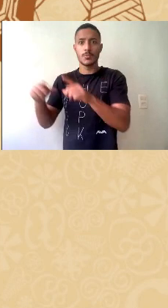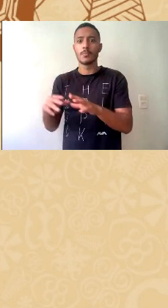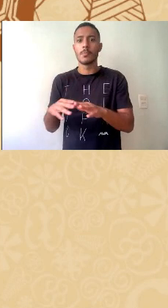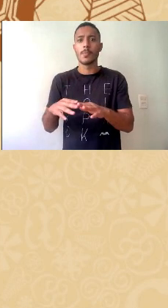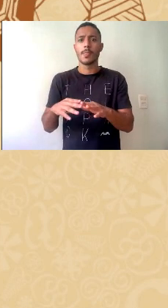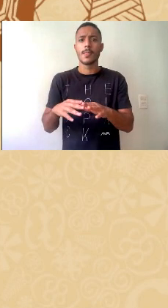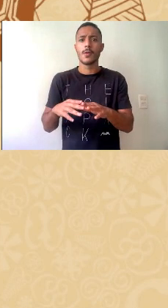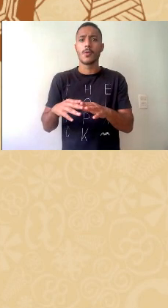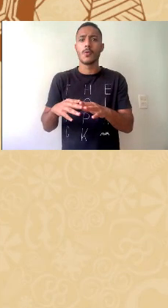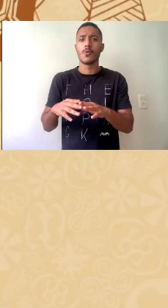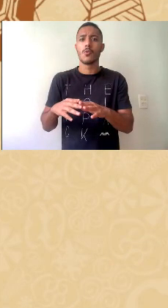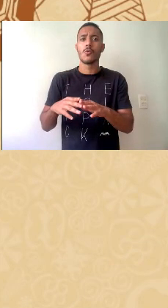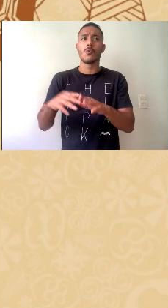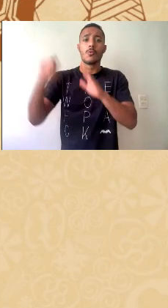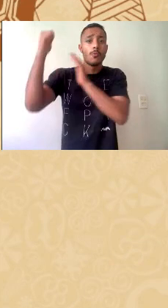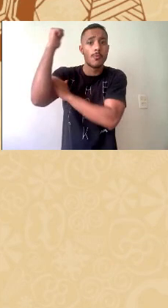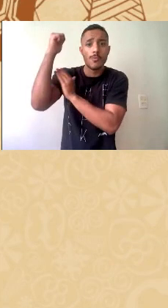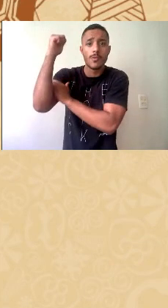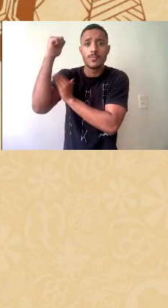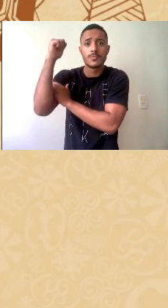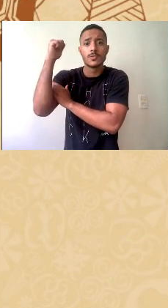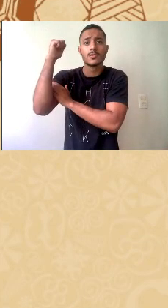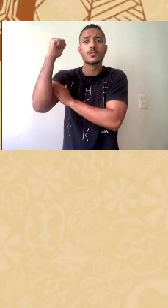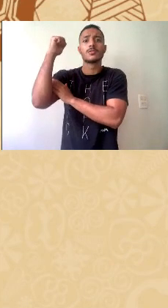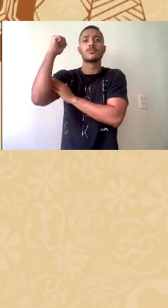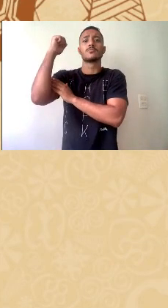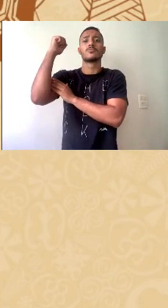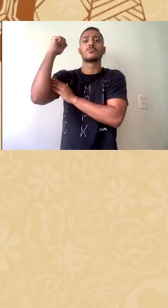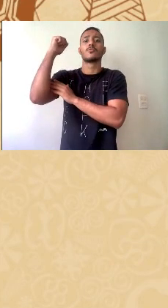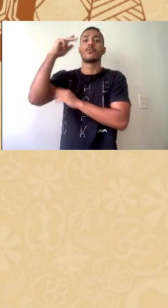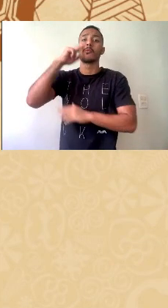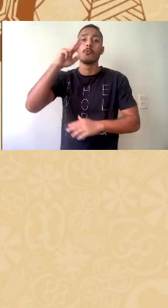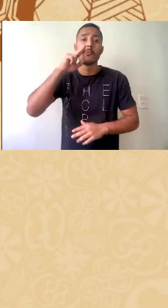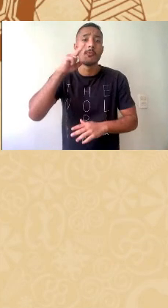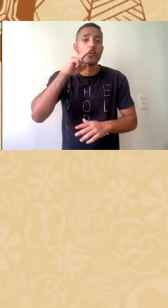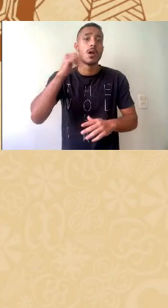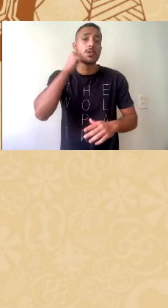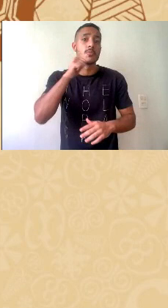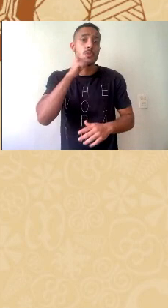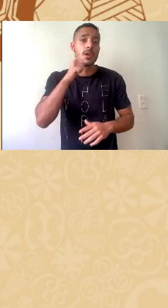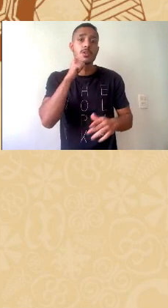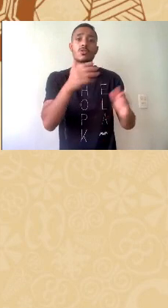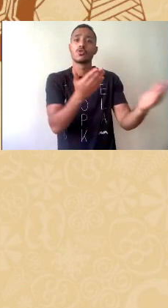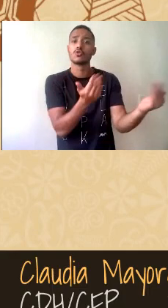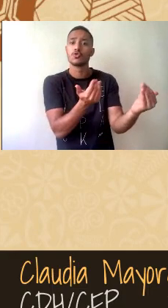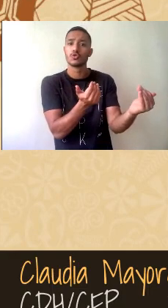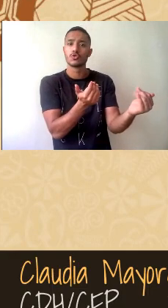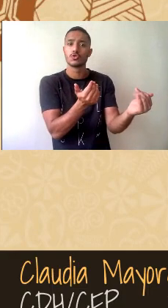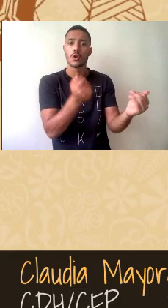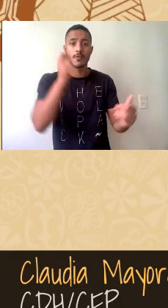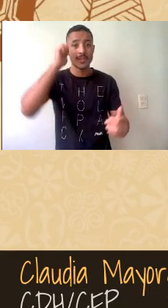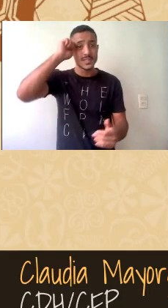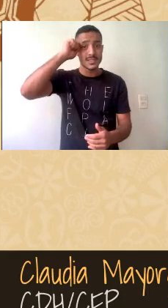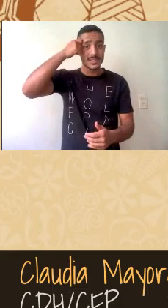O feminismo interseccional, e aqui a gente vai ver as jovens feministas negras também, né, num